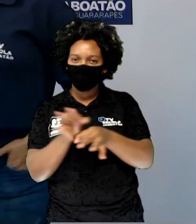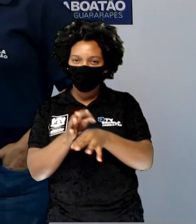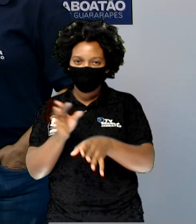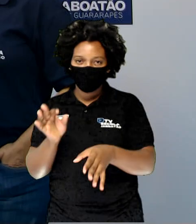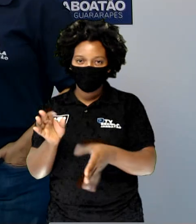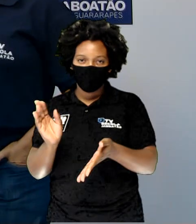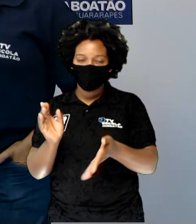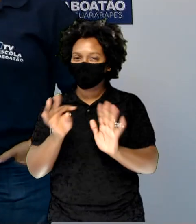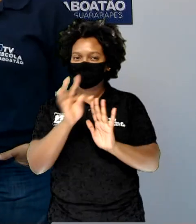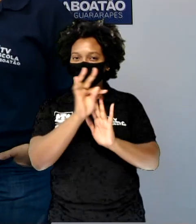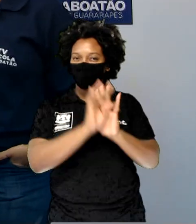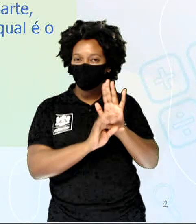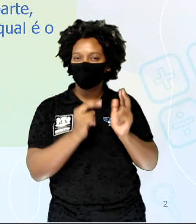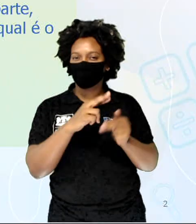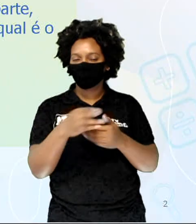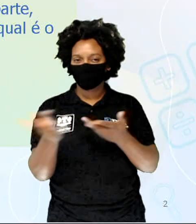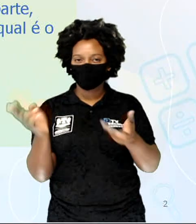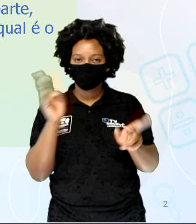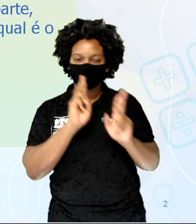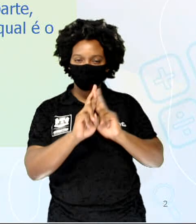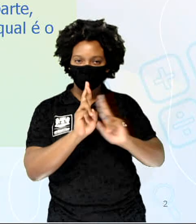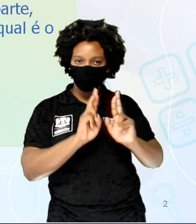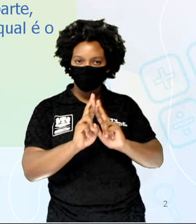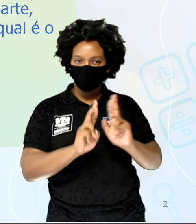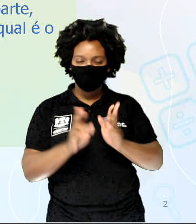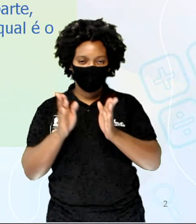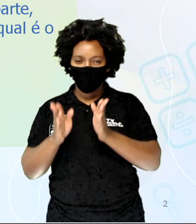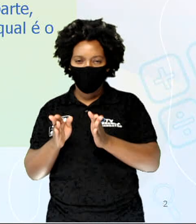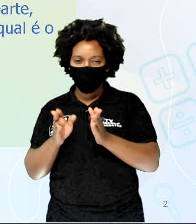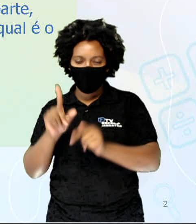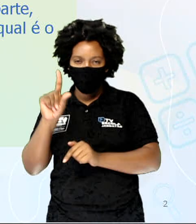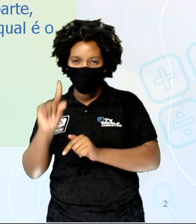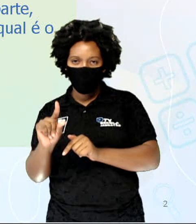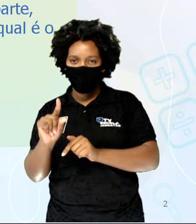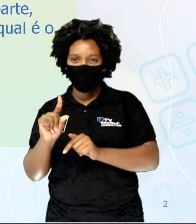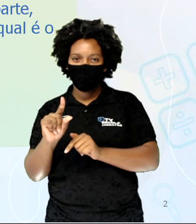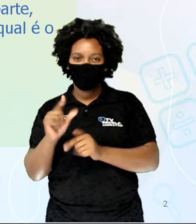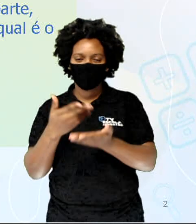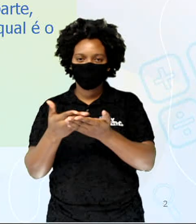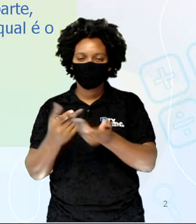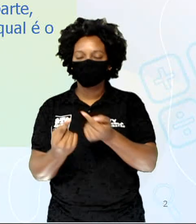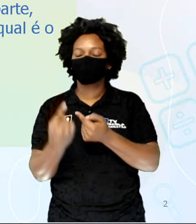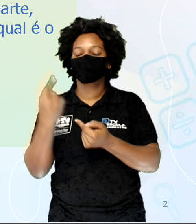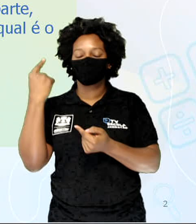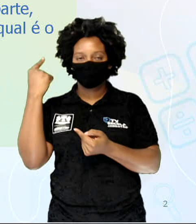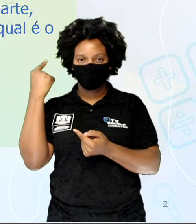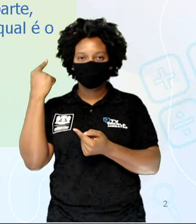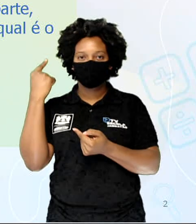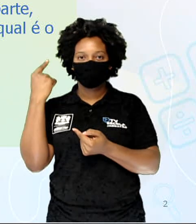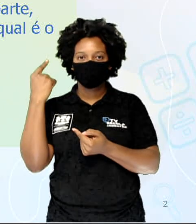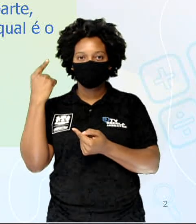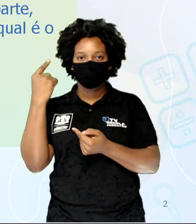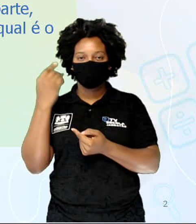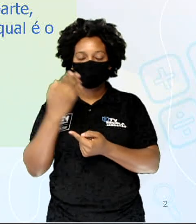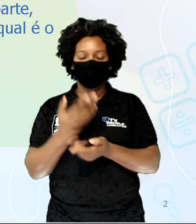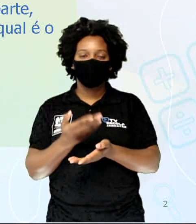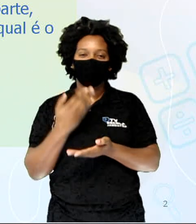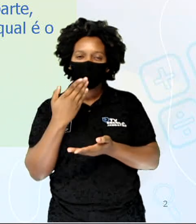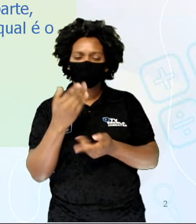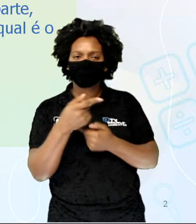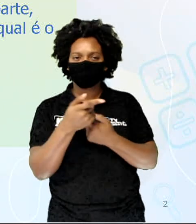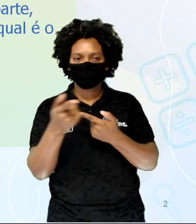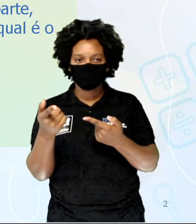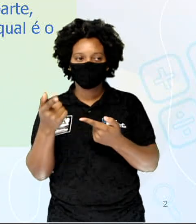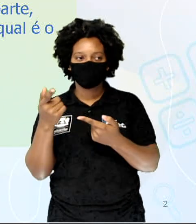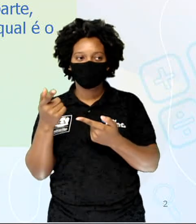para que vocês pudessem responder. É só uma pequena lembrança do texto da aula anterior. Eu prometo à senhora que deixo a